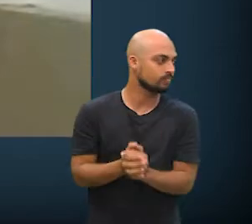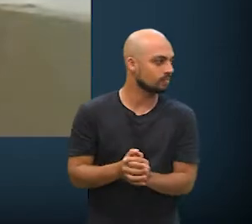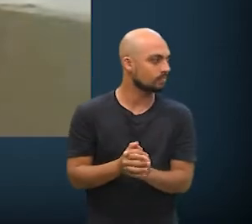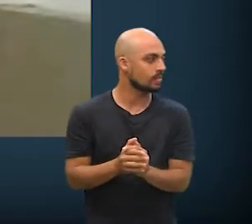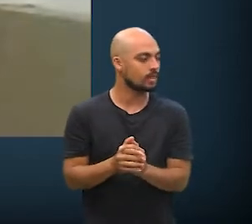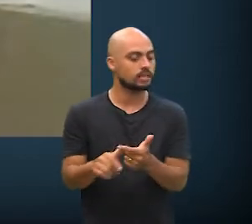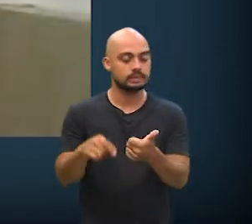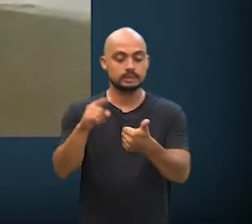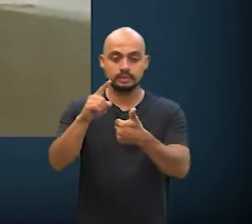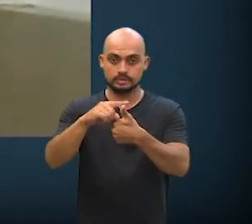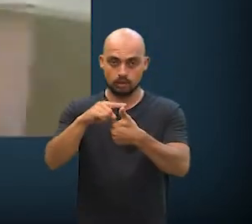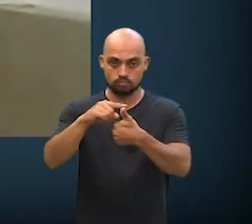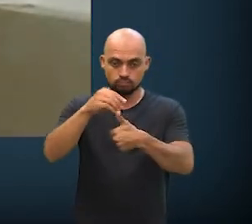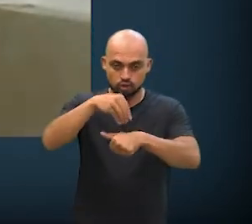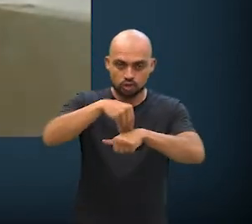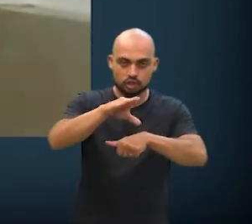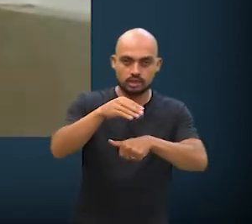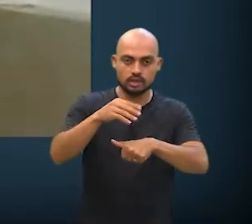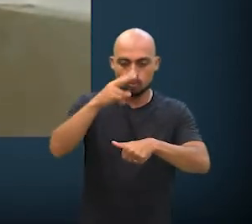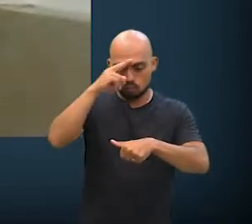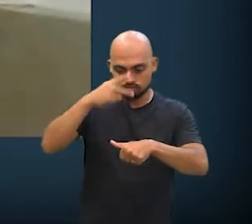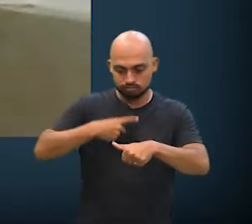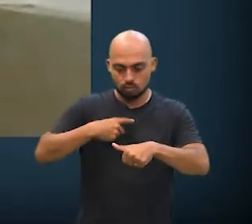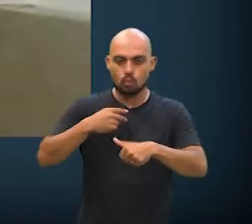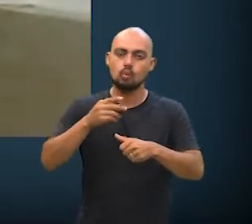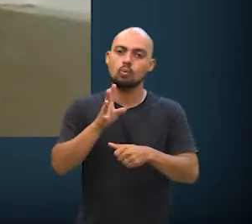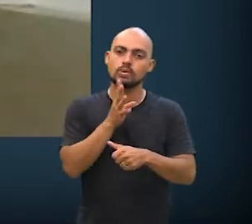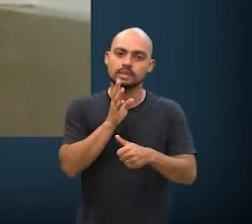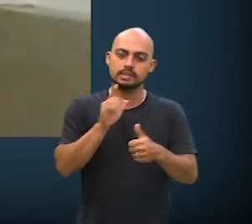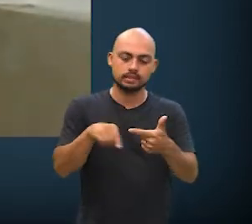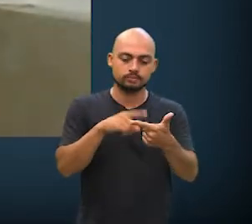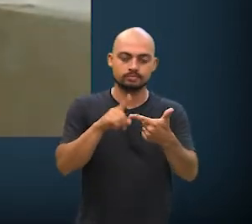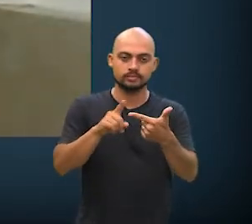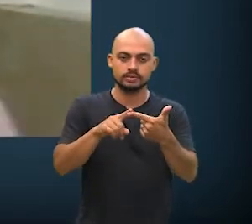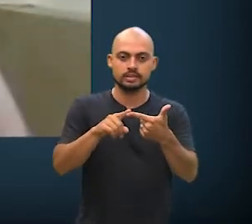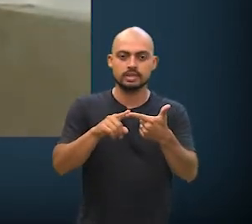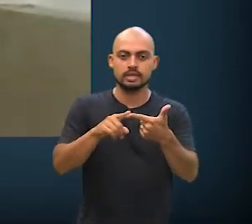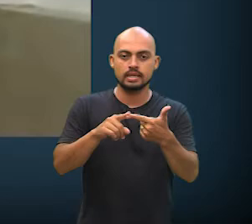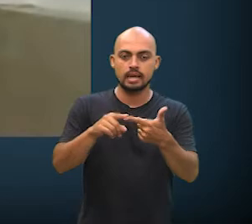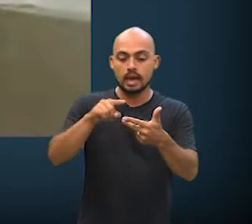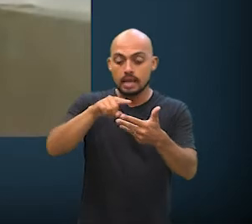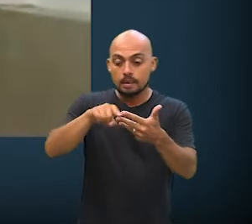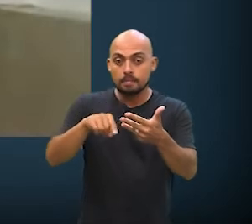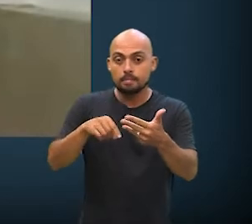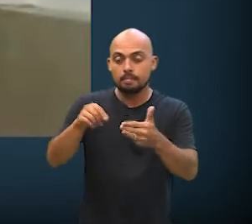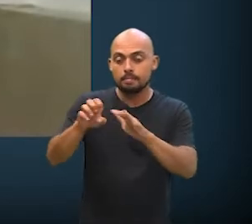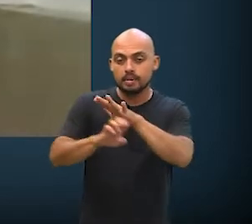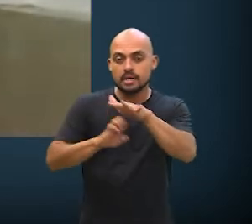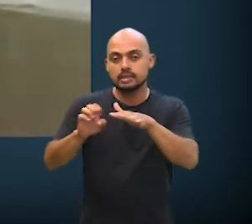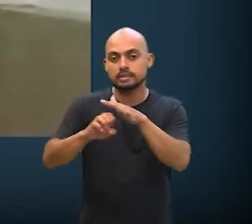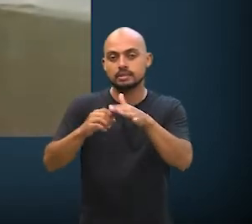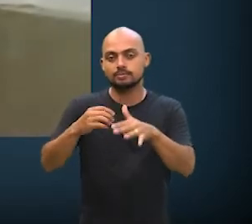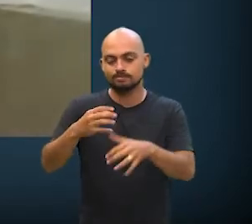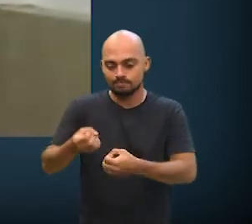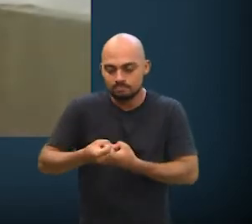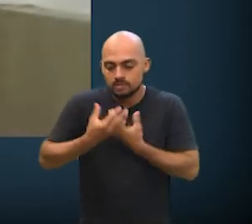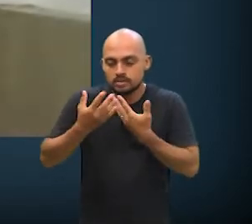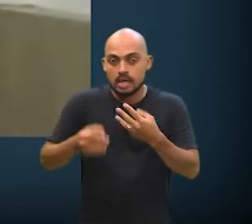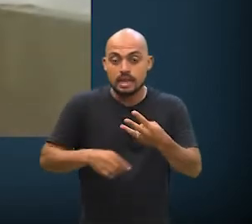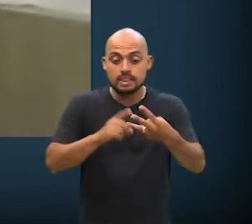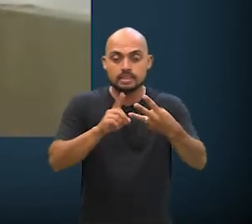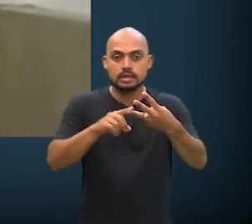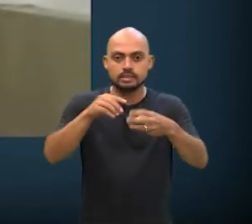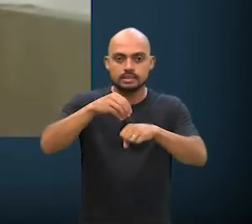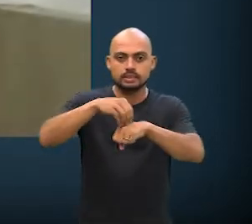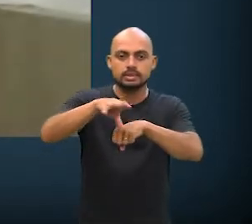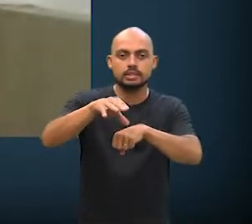primeira, autoconhecimento, a segunda, ter essas 3 empresas que me inspiram, a terceira é a gente começar a olhar quem que é